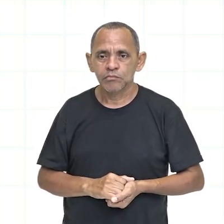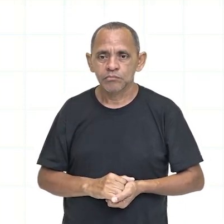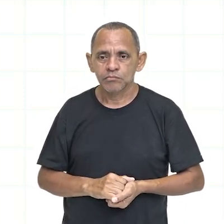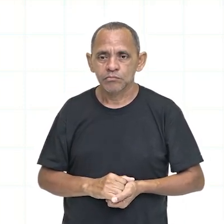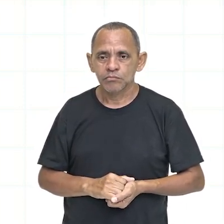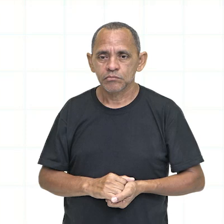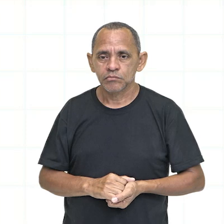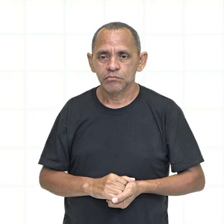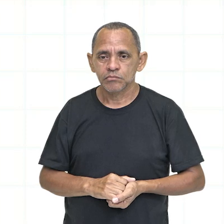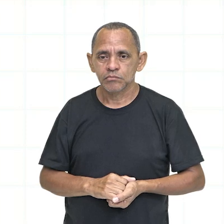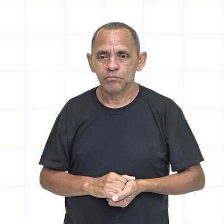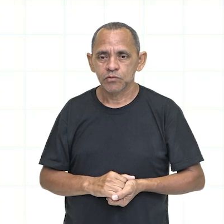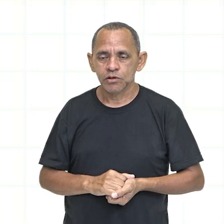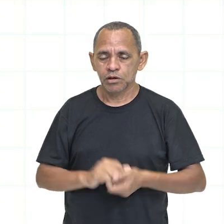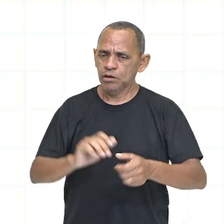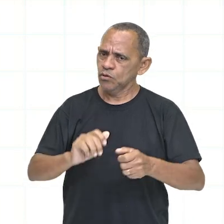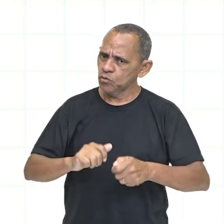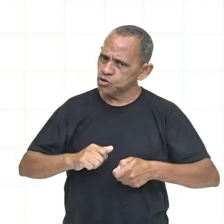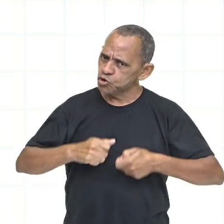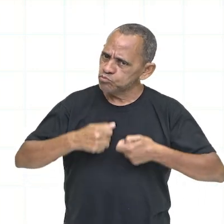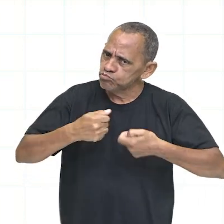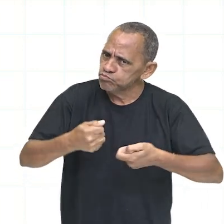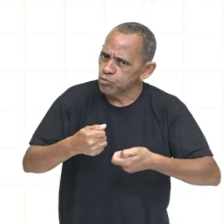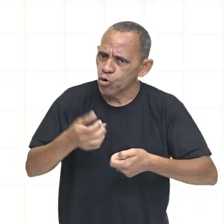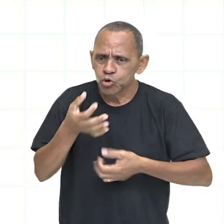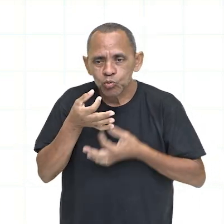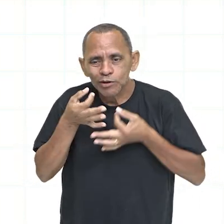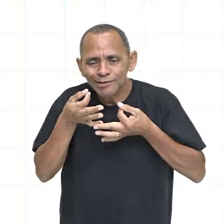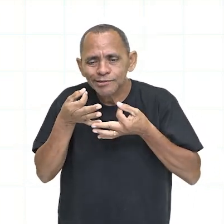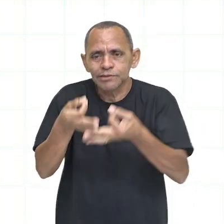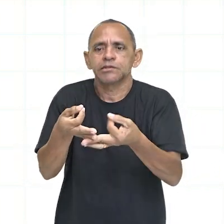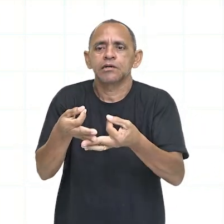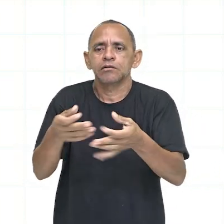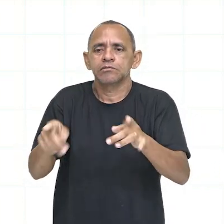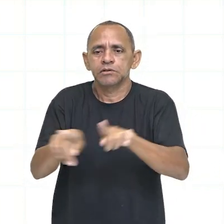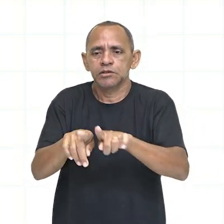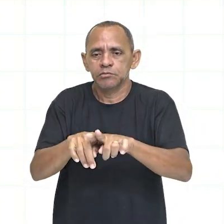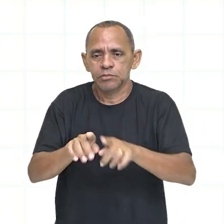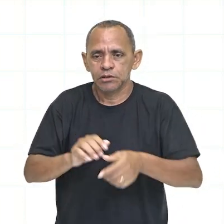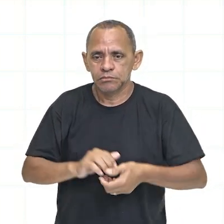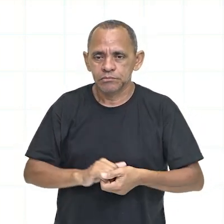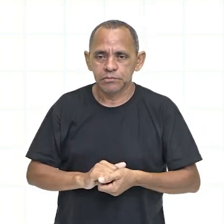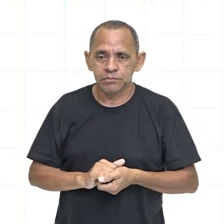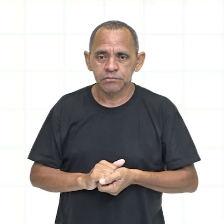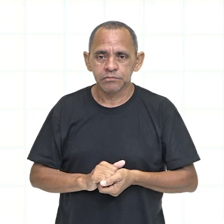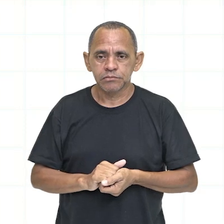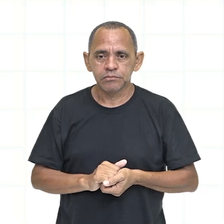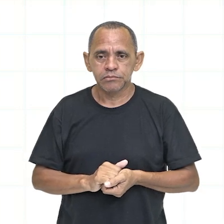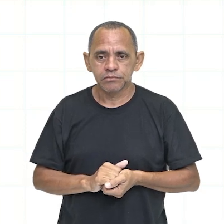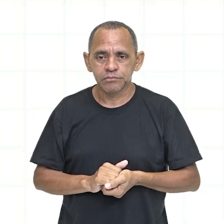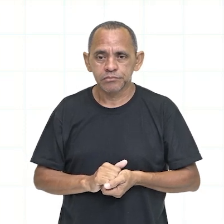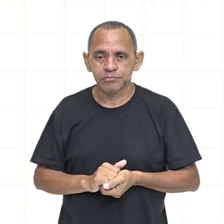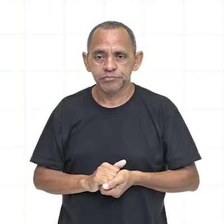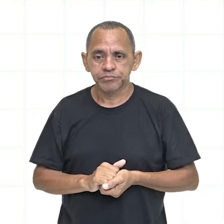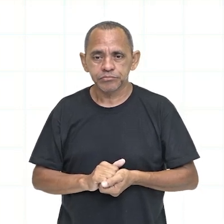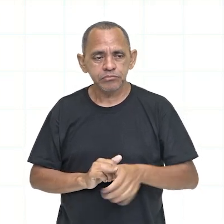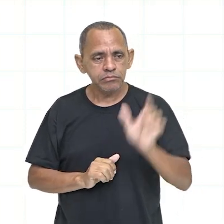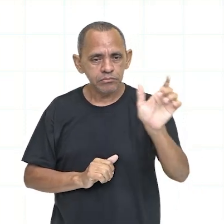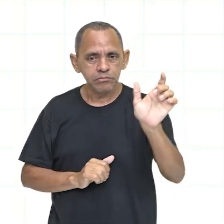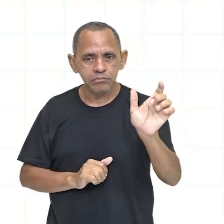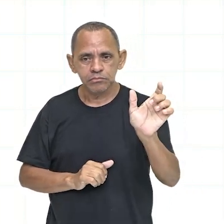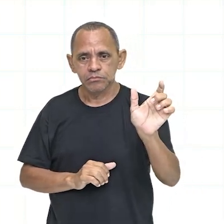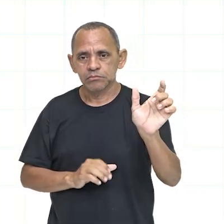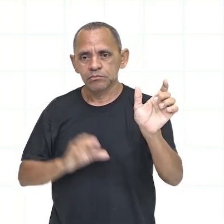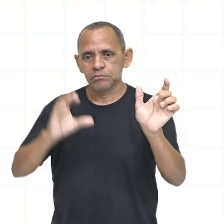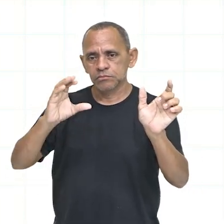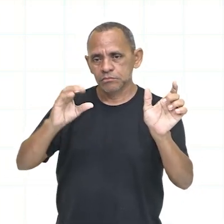dizer com esforço, com dedicação, com atenção, tá certo? Ele vem de uma palavra cognata, inclusive, significa